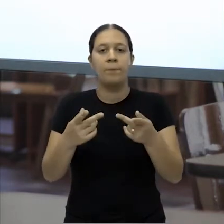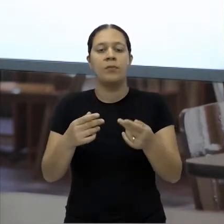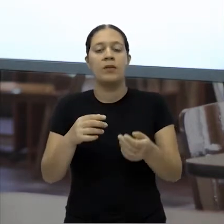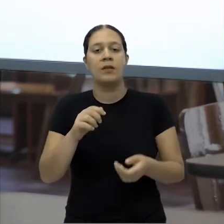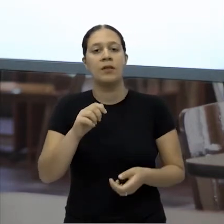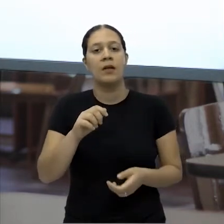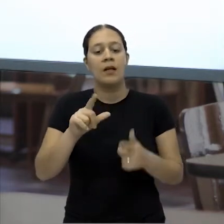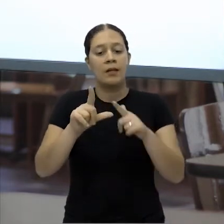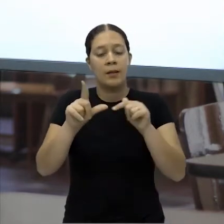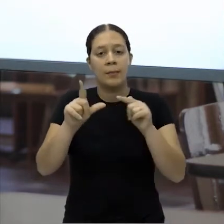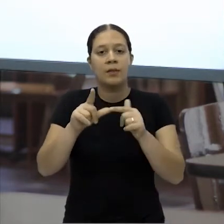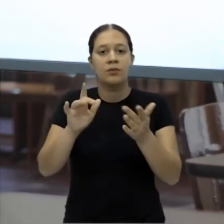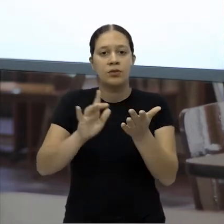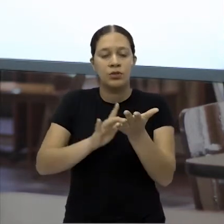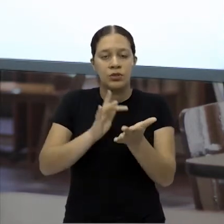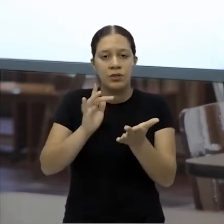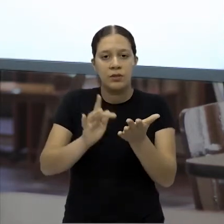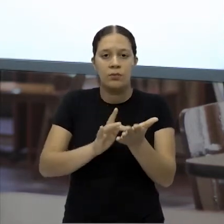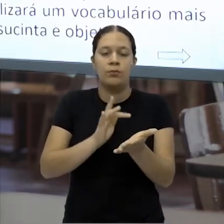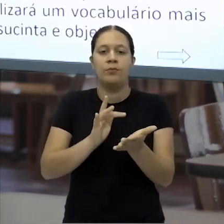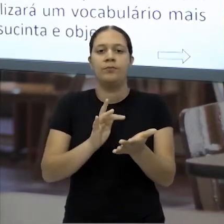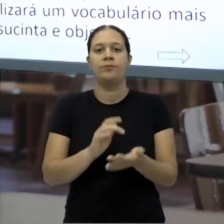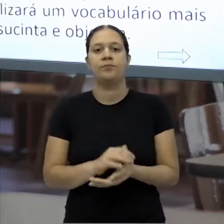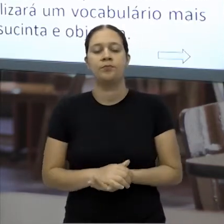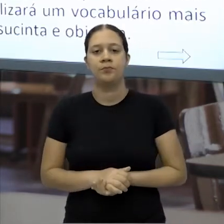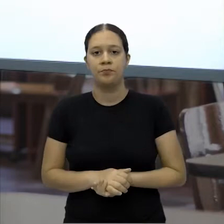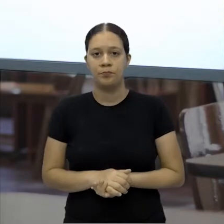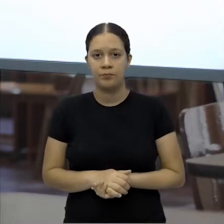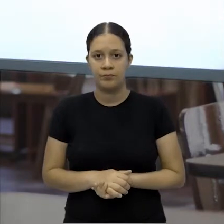Então, letramento digital é isso, beleza?